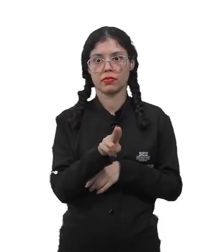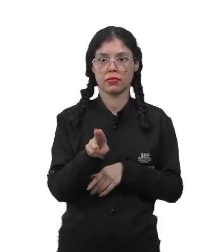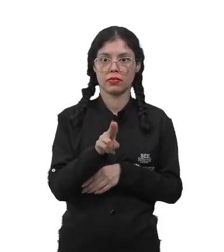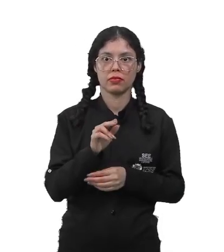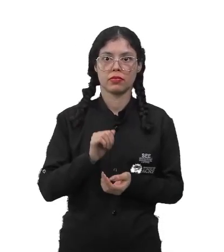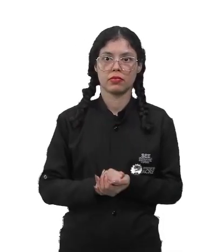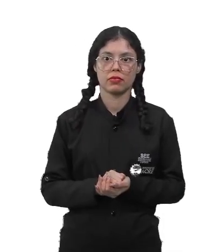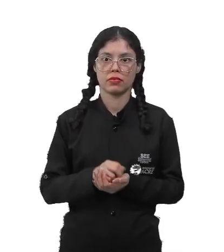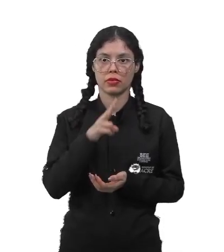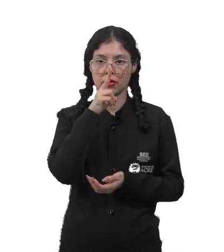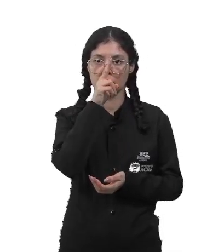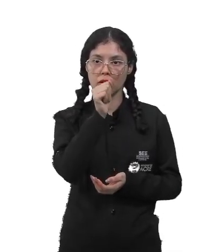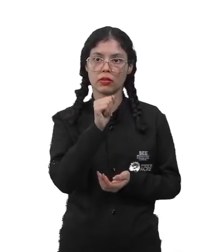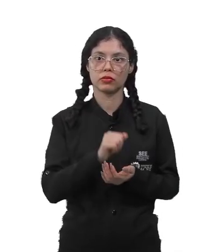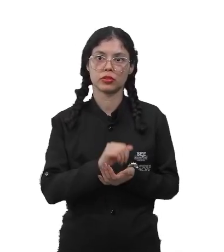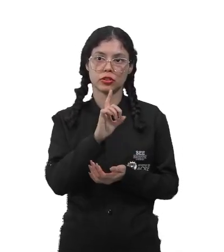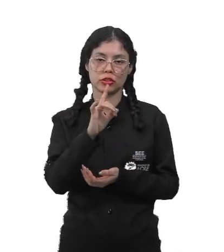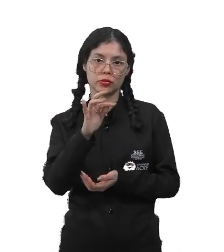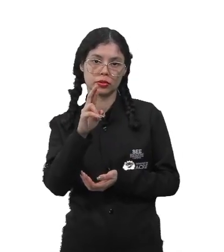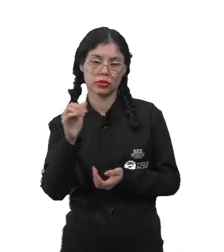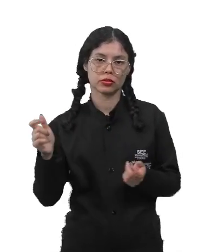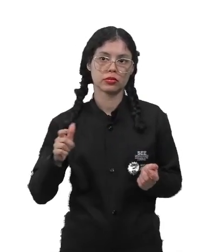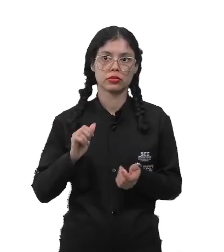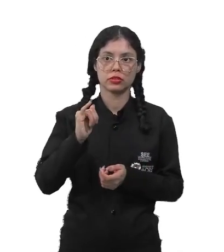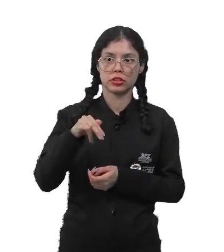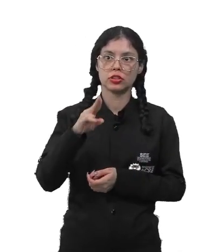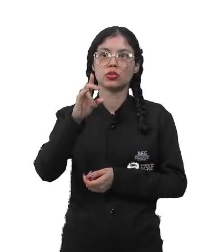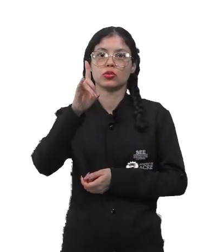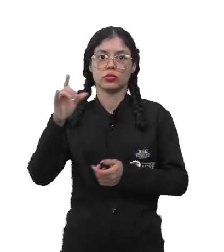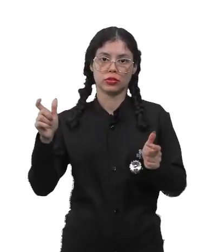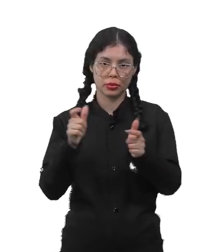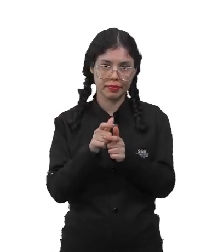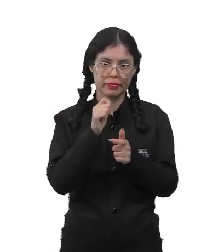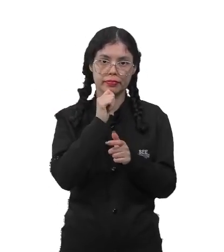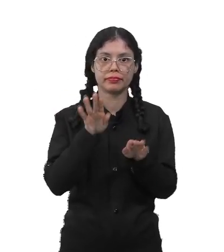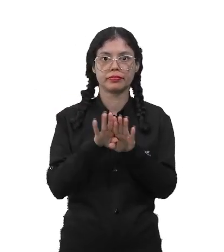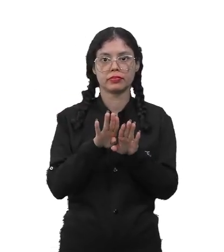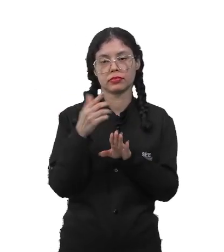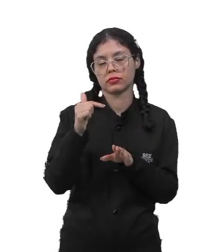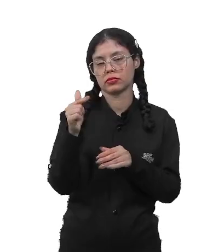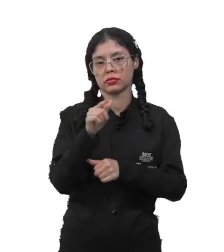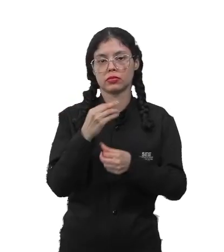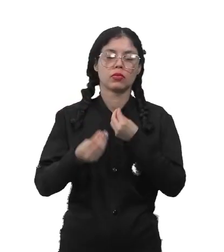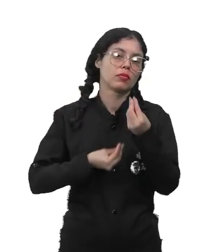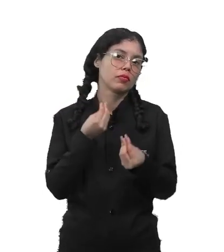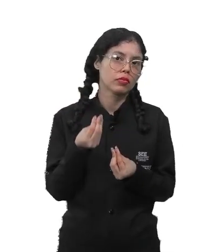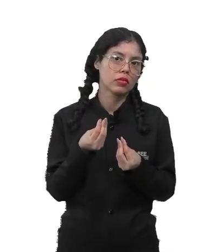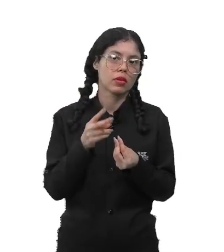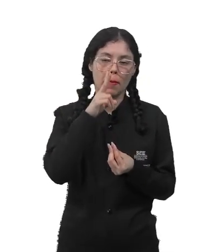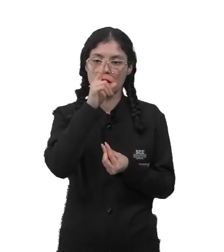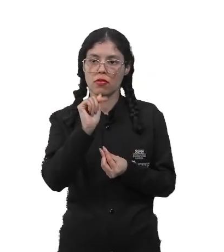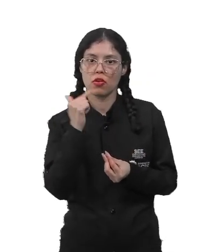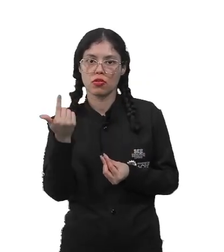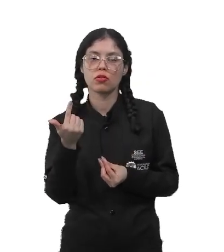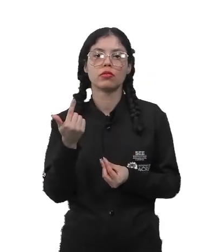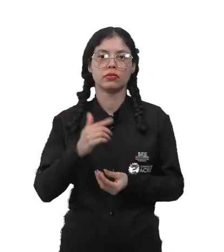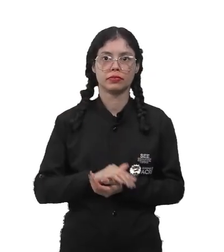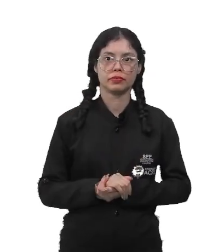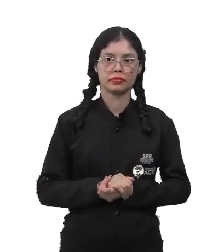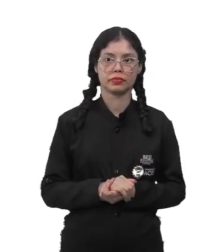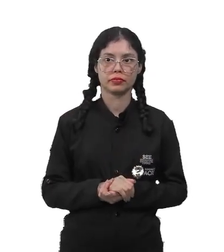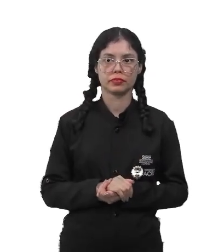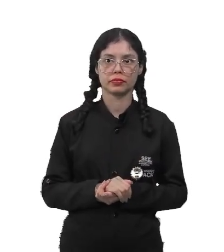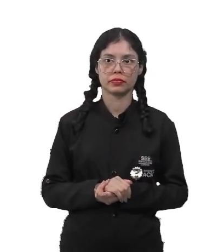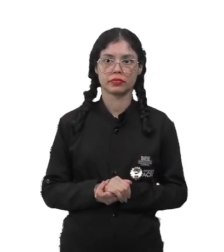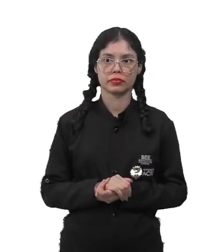de força de polo induzido, tá? Não tem como dizer que uma é mais forte do que